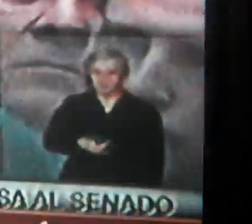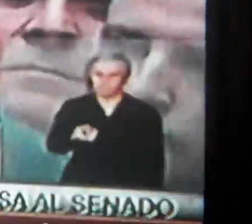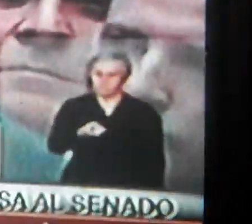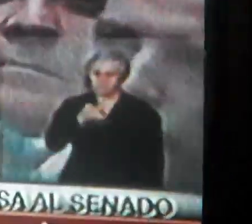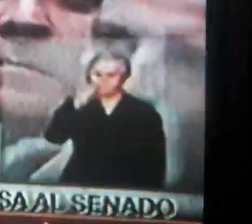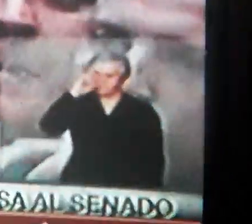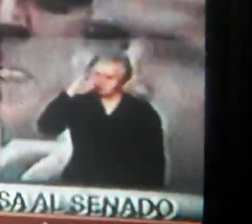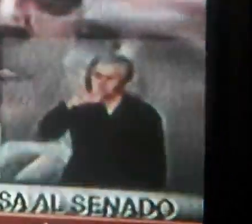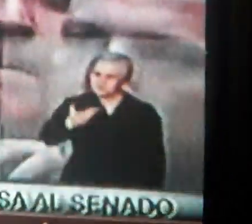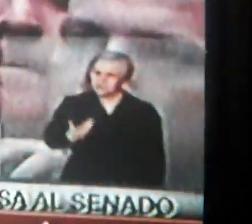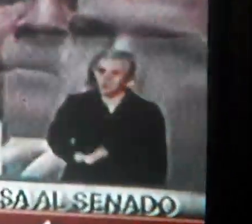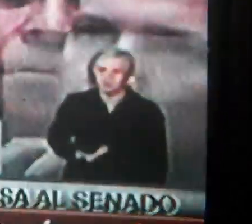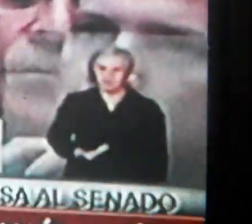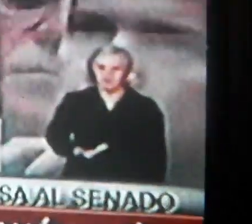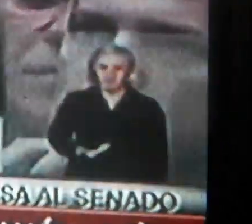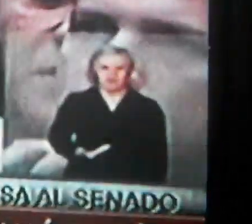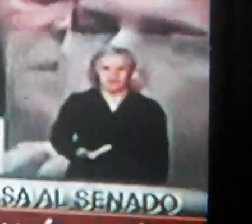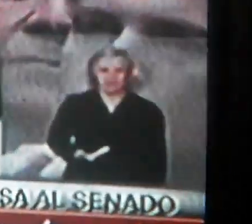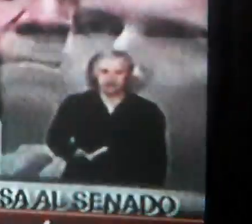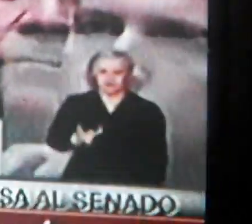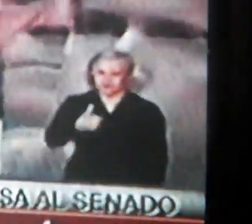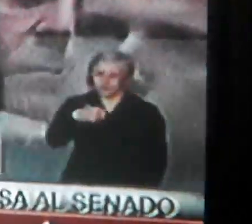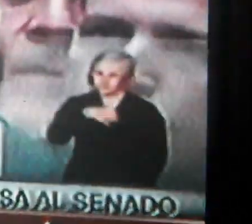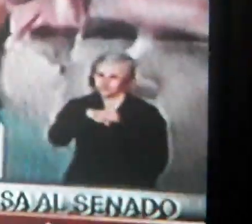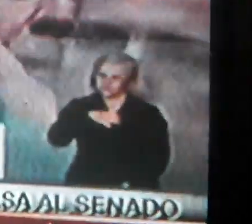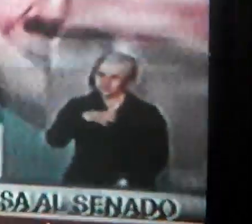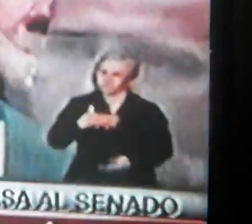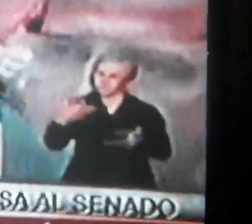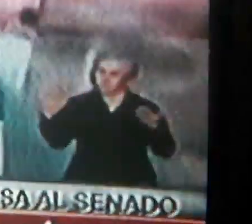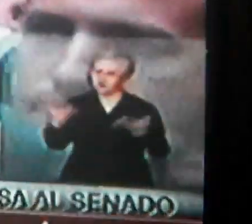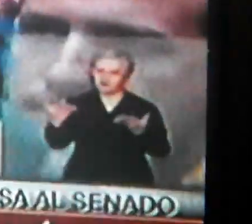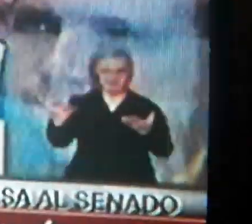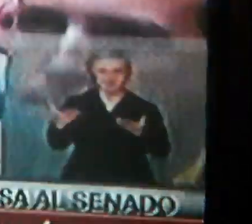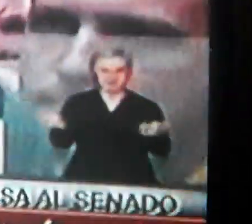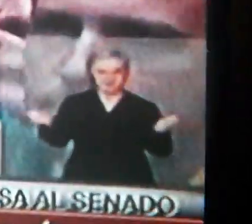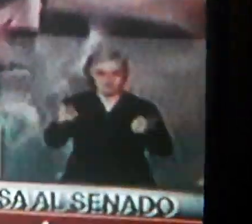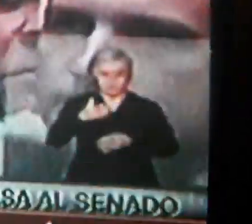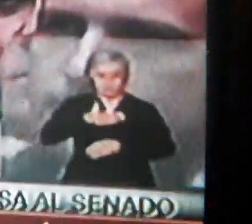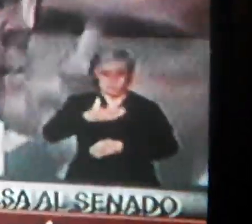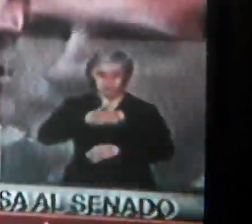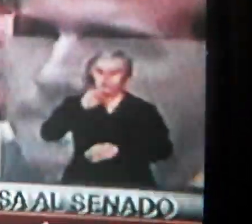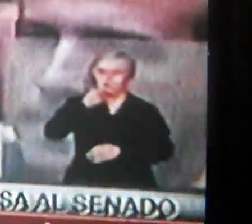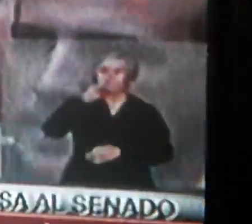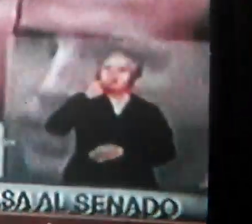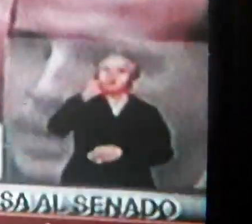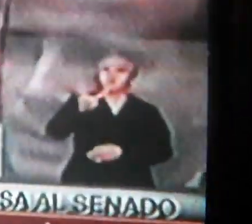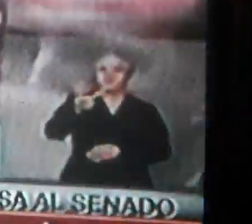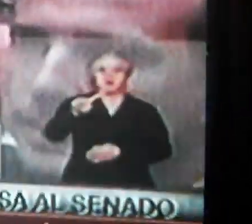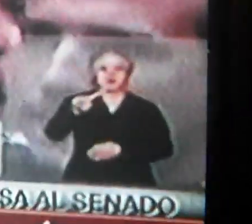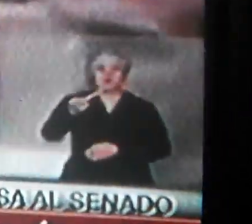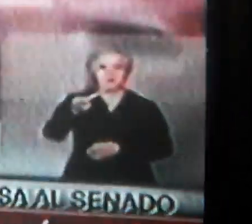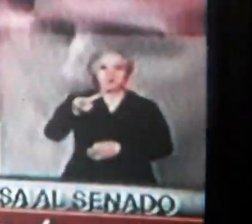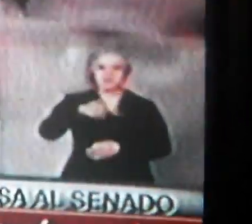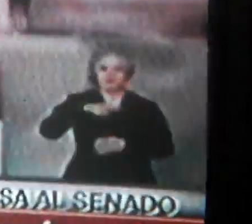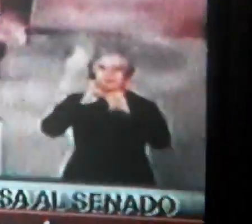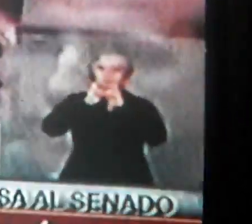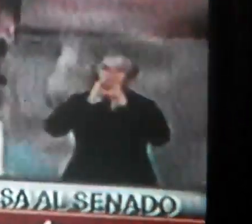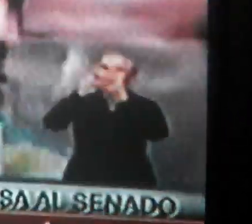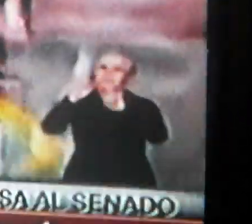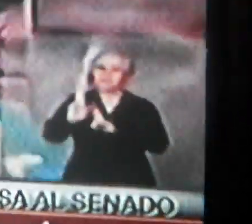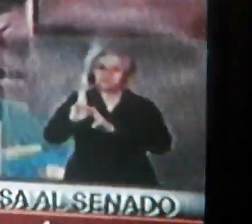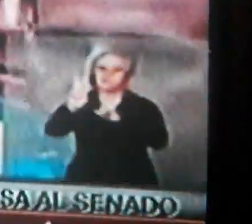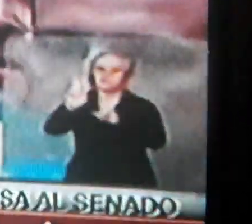Quanta honra o destino me reservou de poder... Da minha voz saiu o grito de